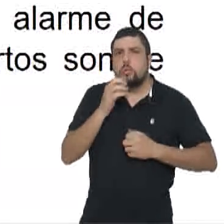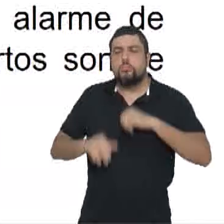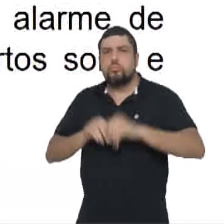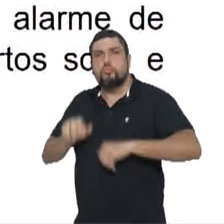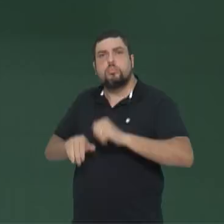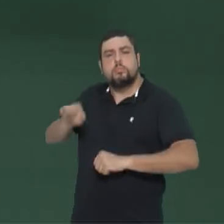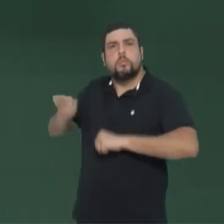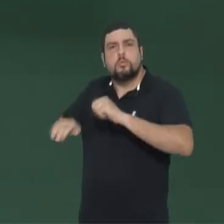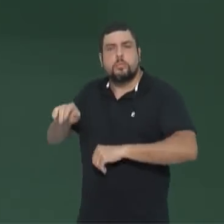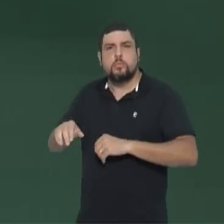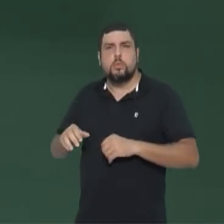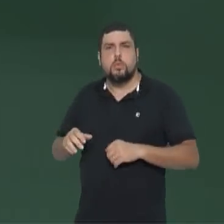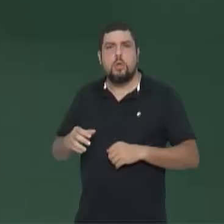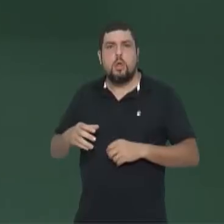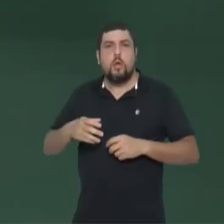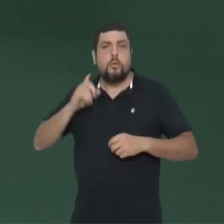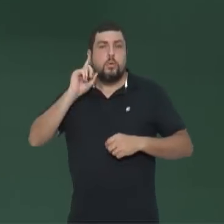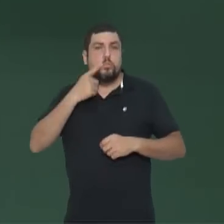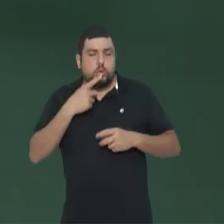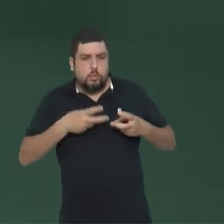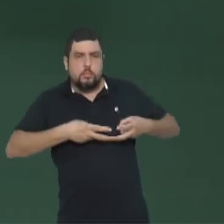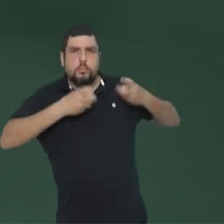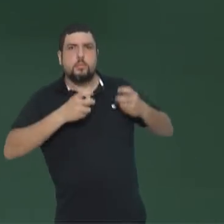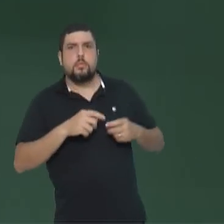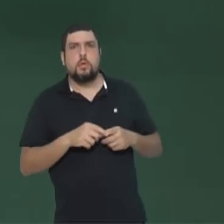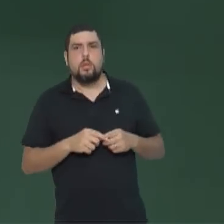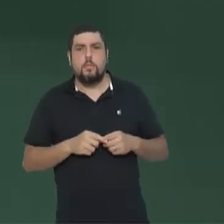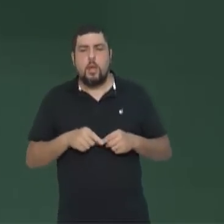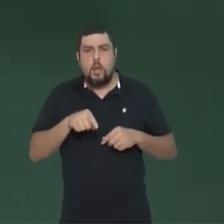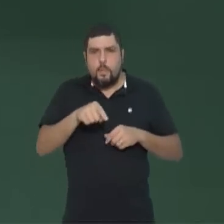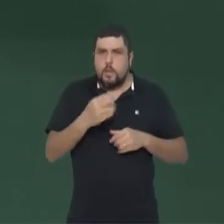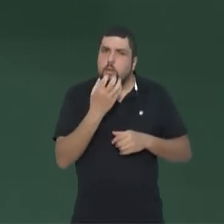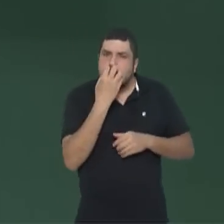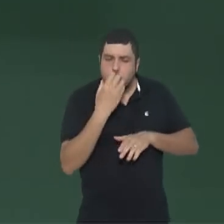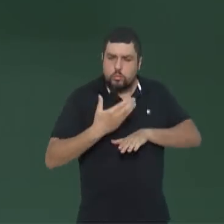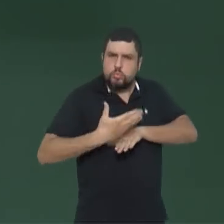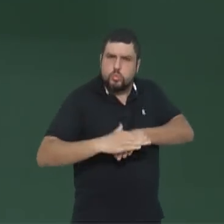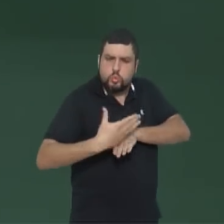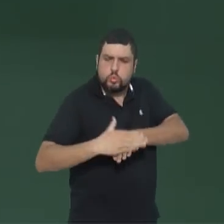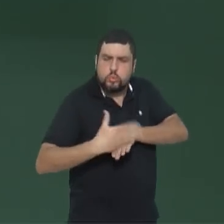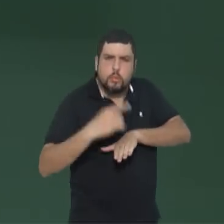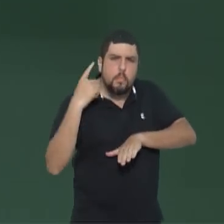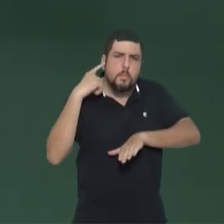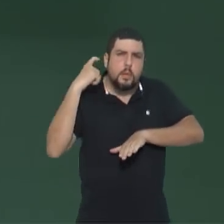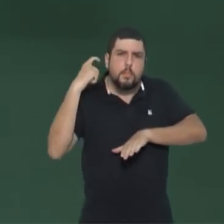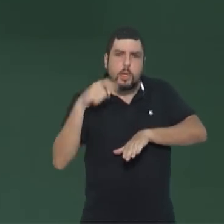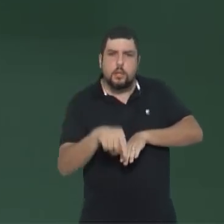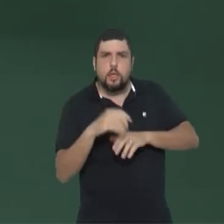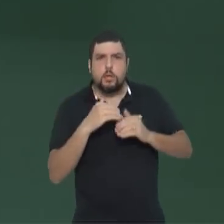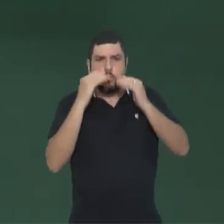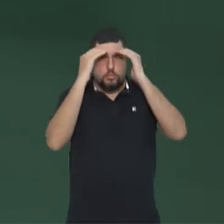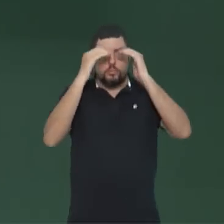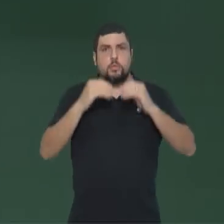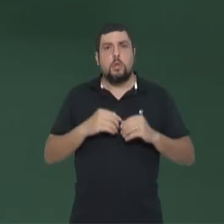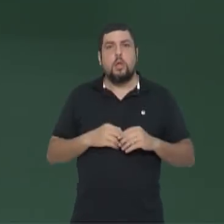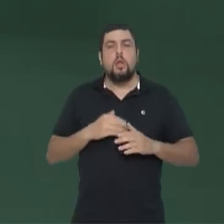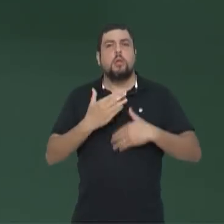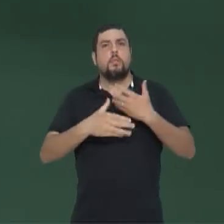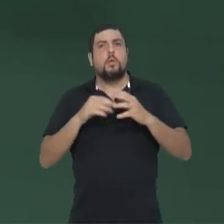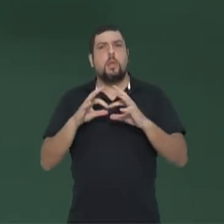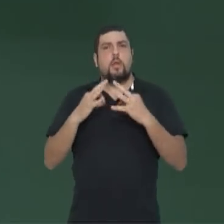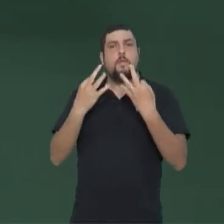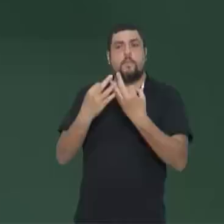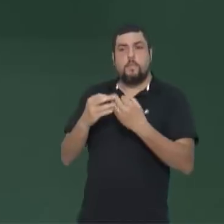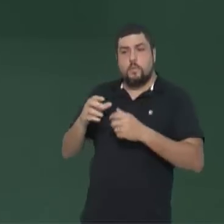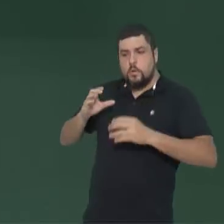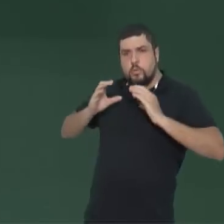para responder a certos sons e ordens. Segundo a família de James, seu comportamento mudou após a chegada